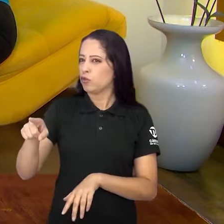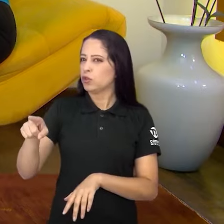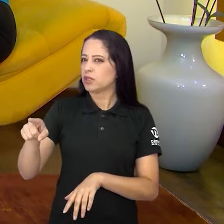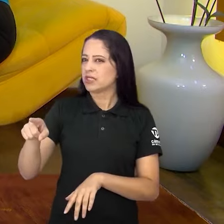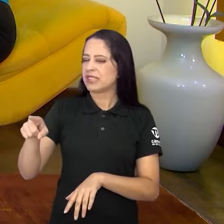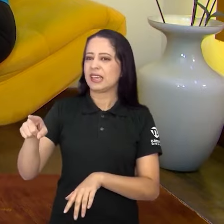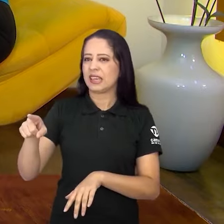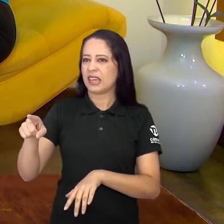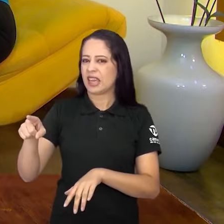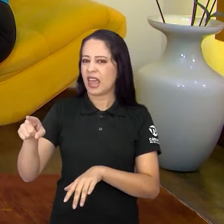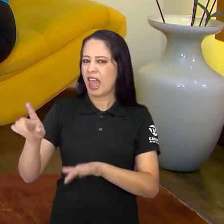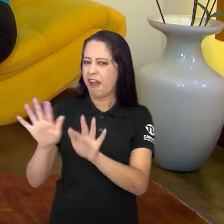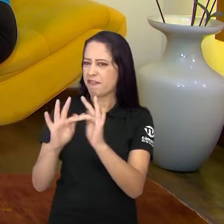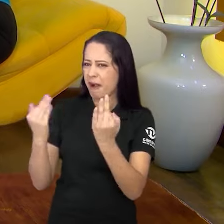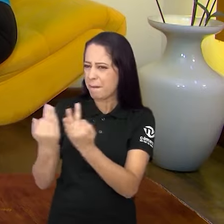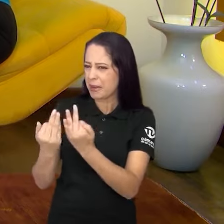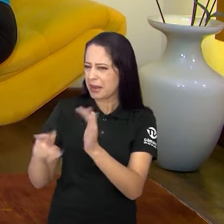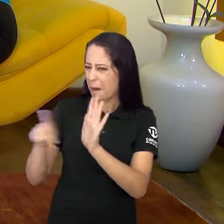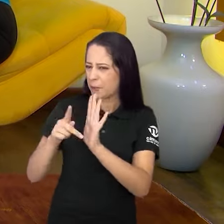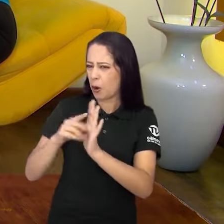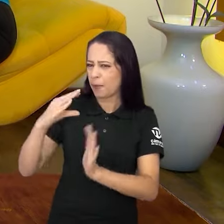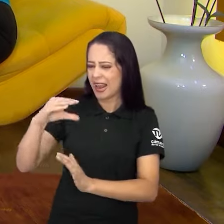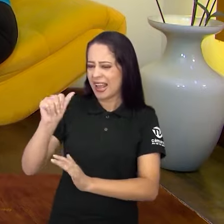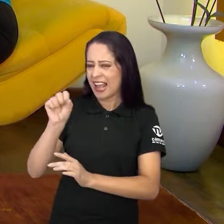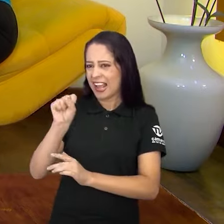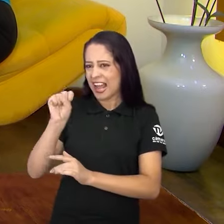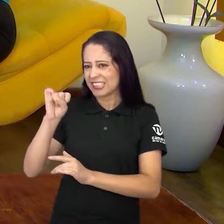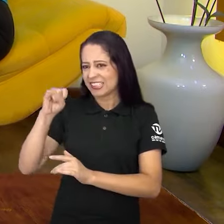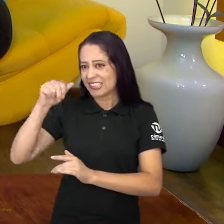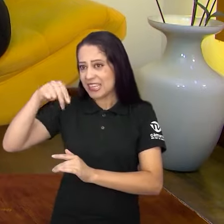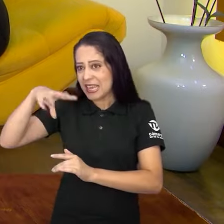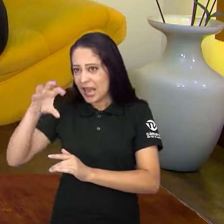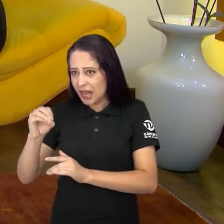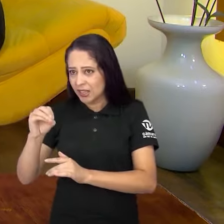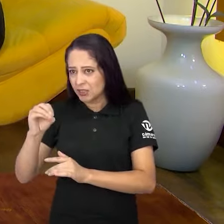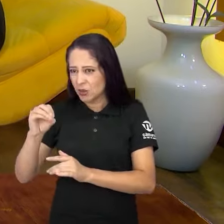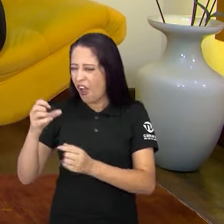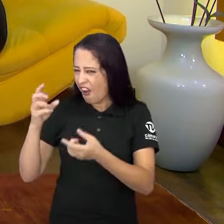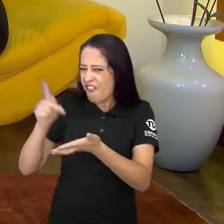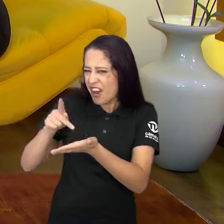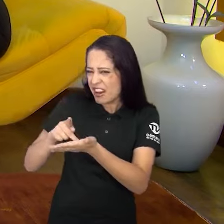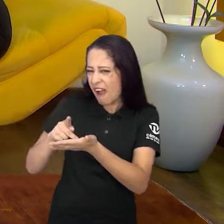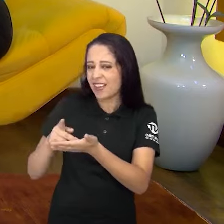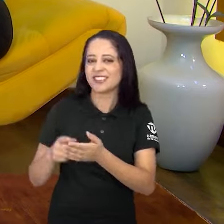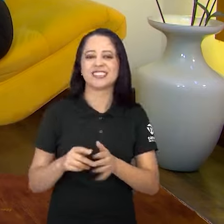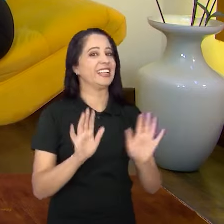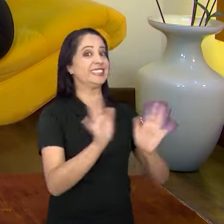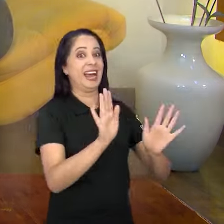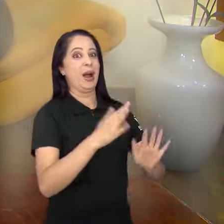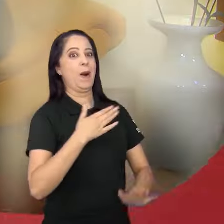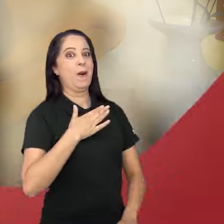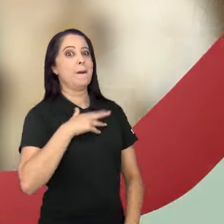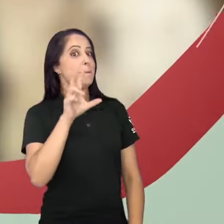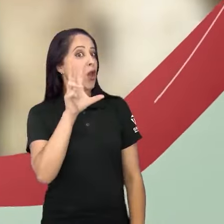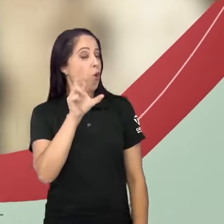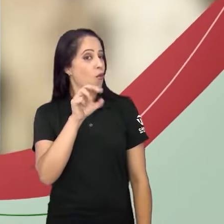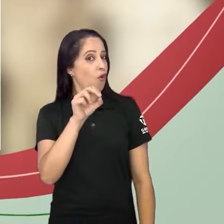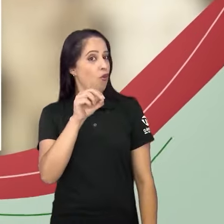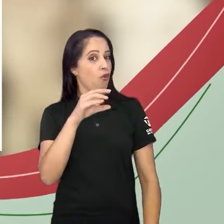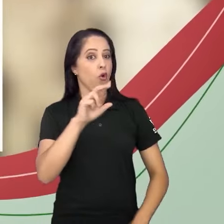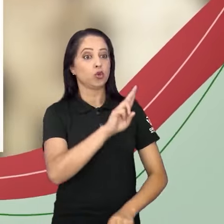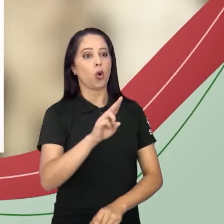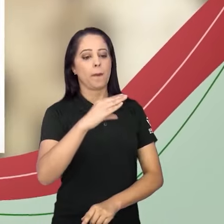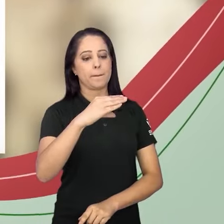você é meio parente do Cassiano Ricardo, é verdade essa história? Não, não é. Ou é fofoca de bastidores? Não é. Na verdade, o meu avô, o